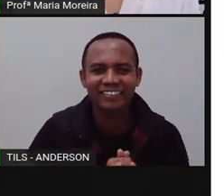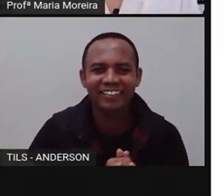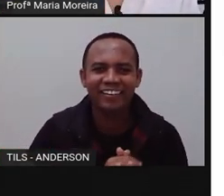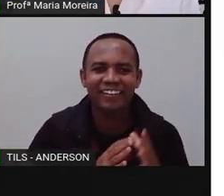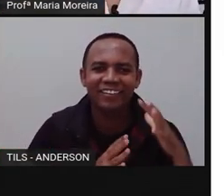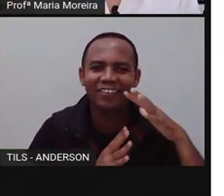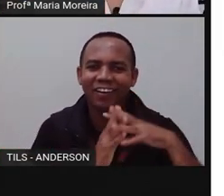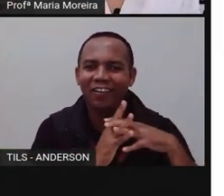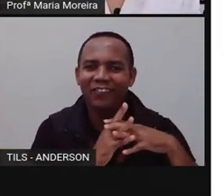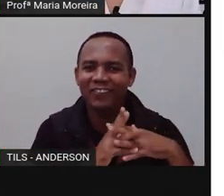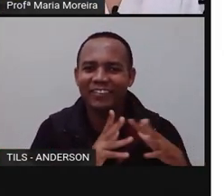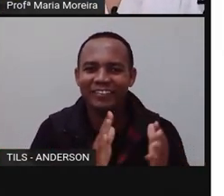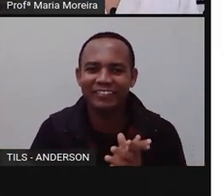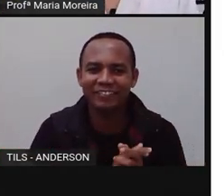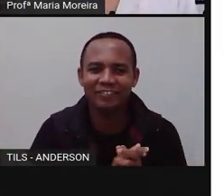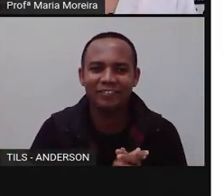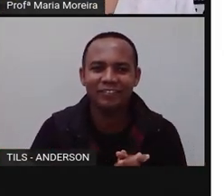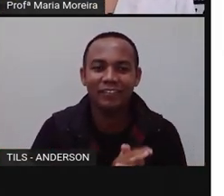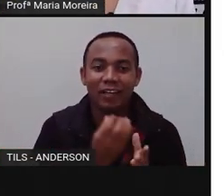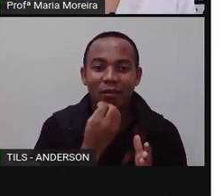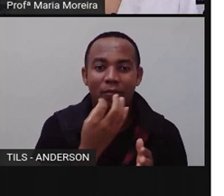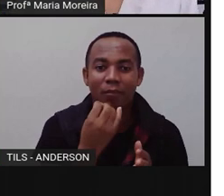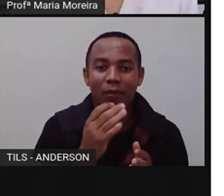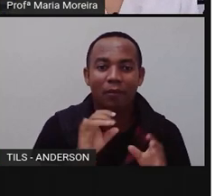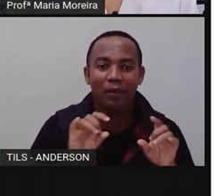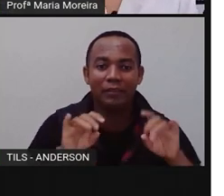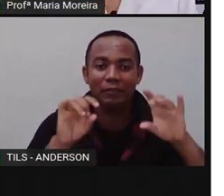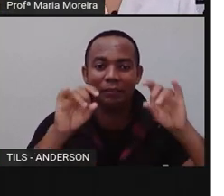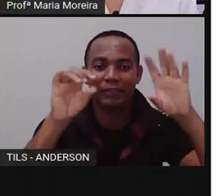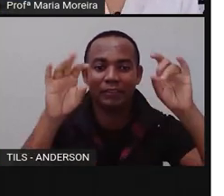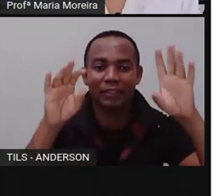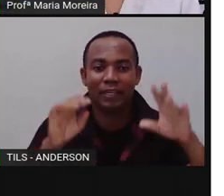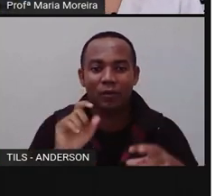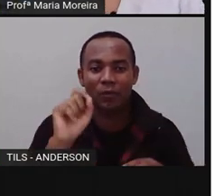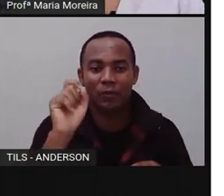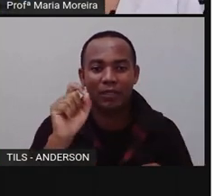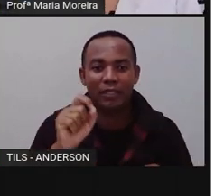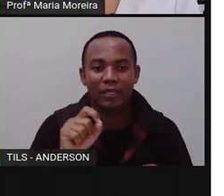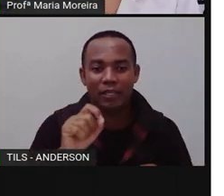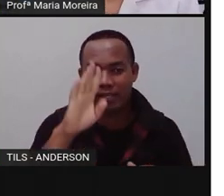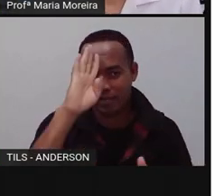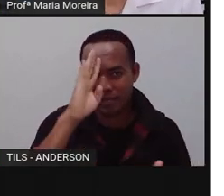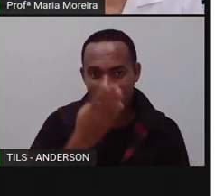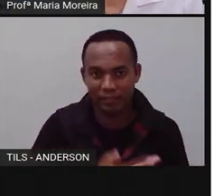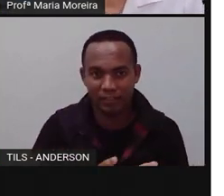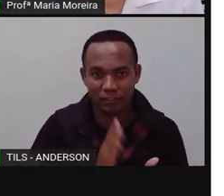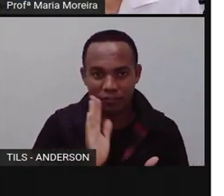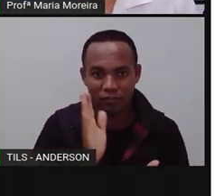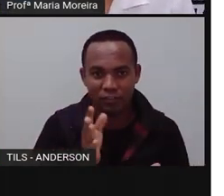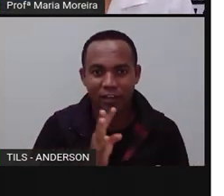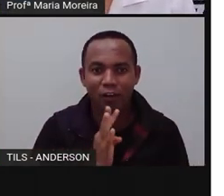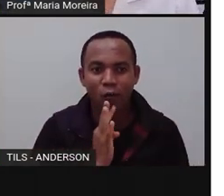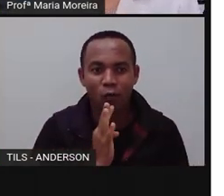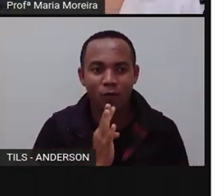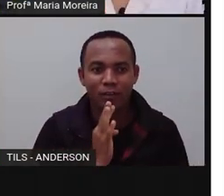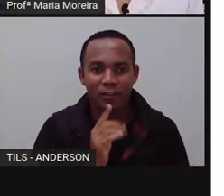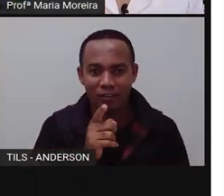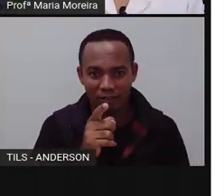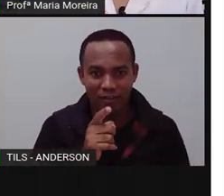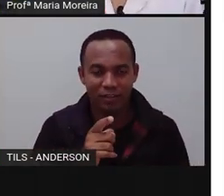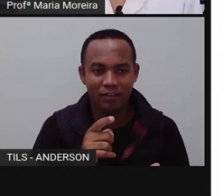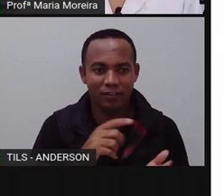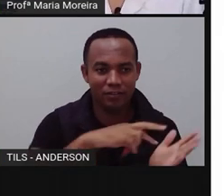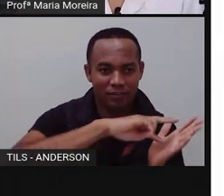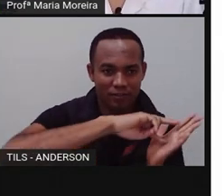lá. Finalmente, gente, merece destaque especial a capoeira, né? Todo mundo aqui, eu acredito, já tenha visto aí capoeira. Algumas escolas, né? A escola